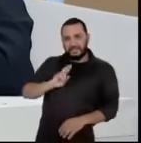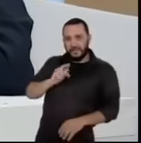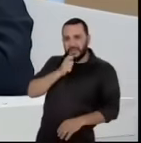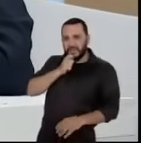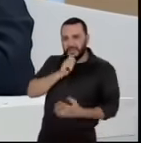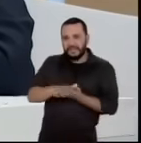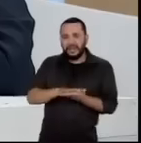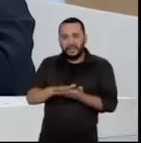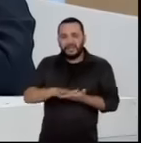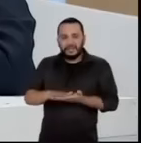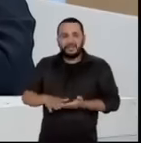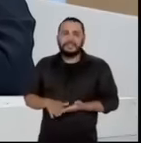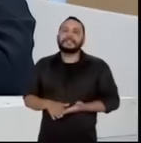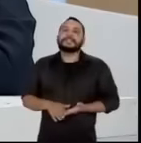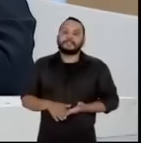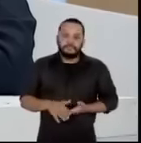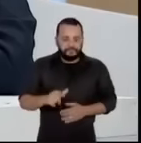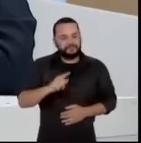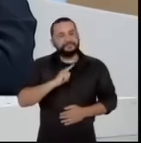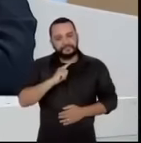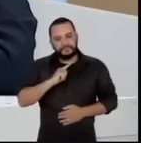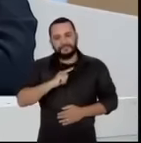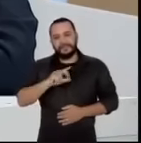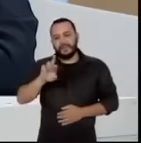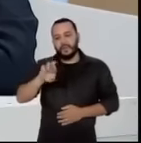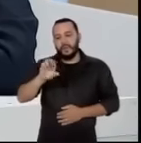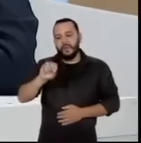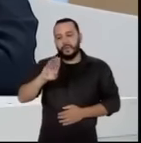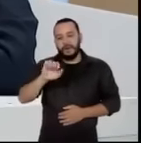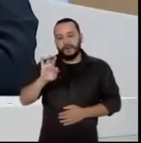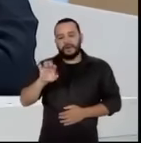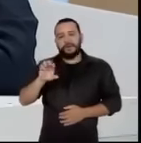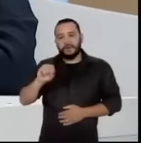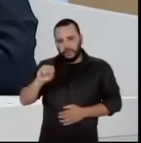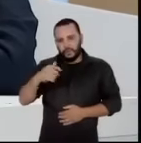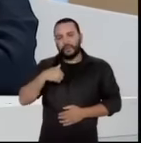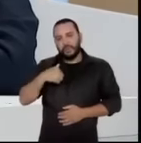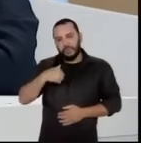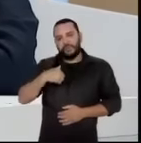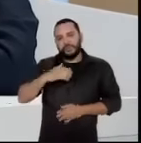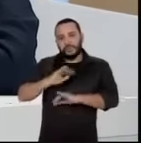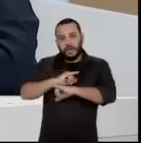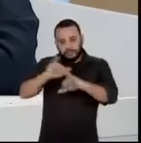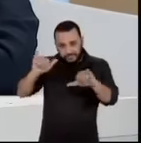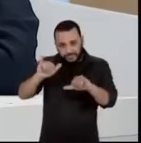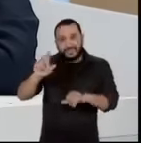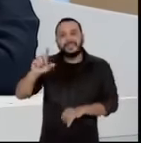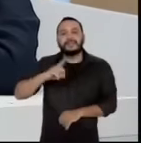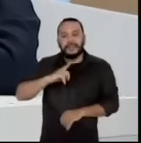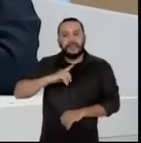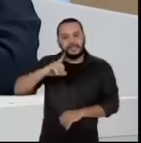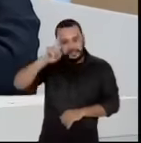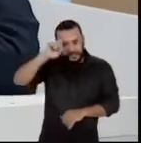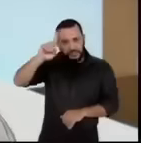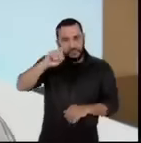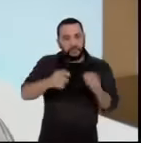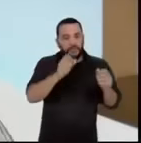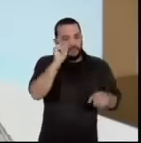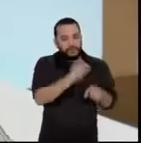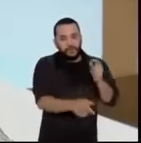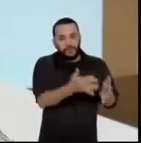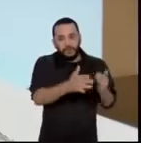dizer, foi oficiado ao governo que existiria aquele Dia do Fogo e não foi feito